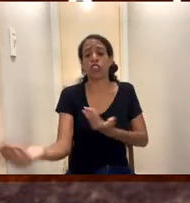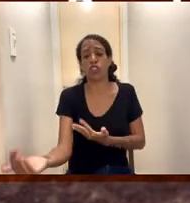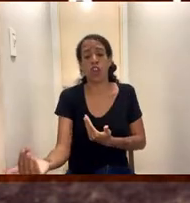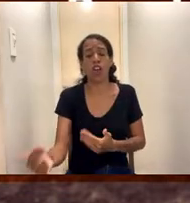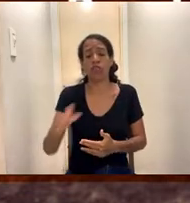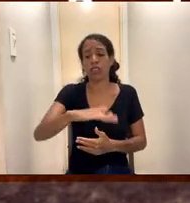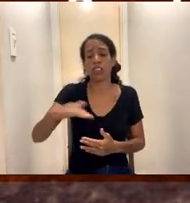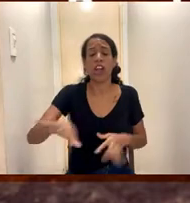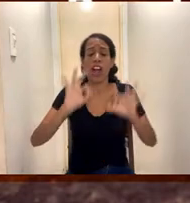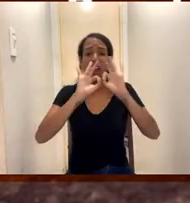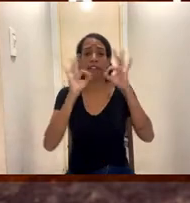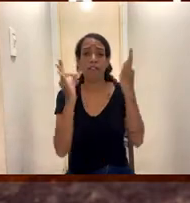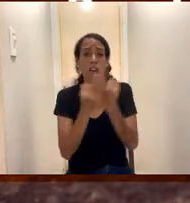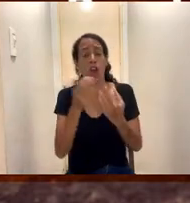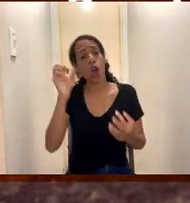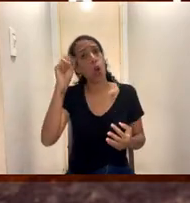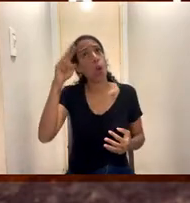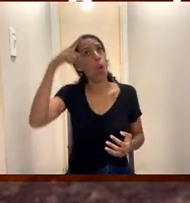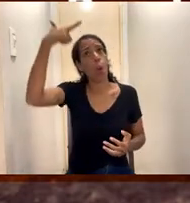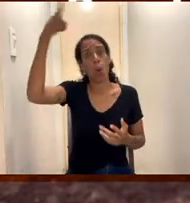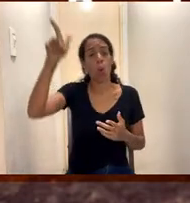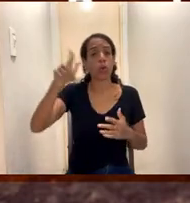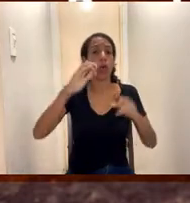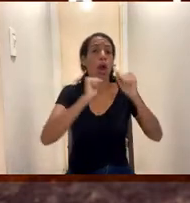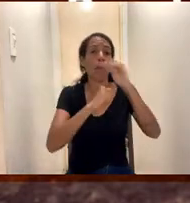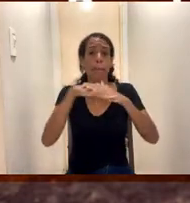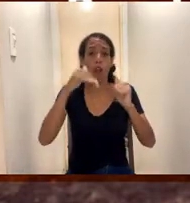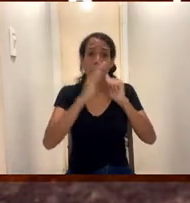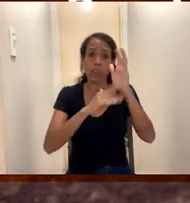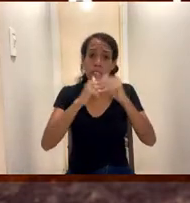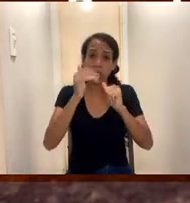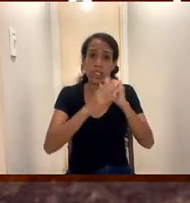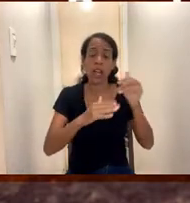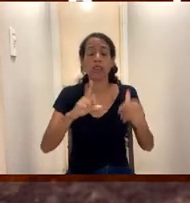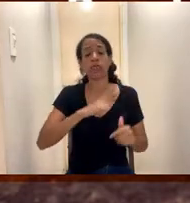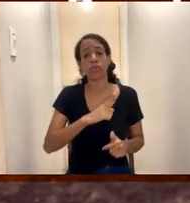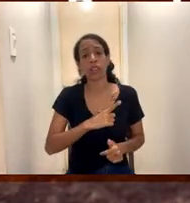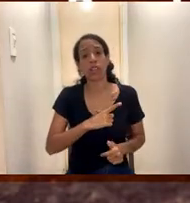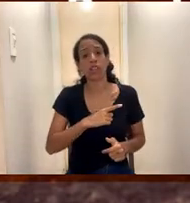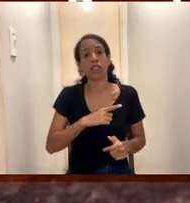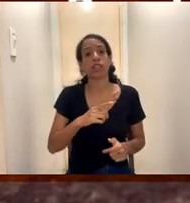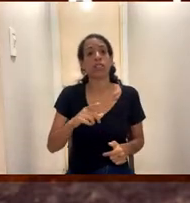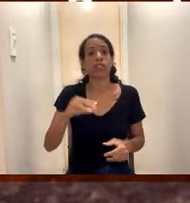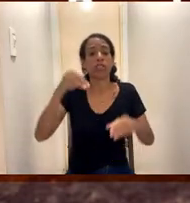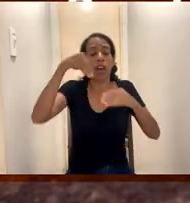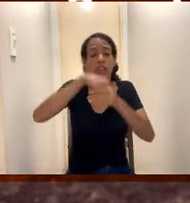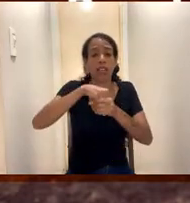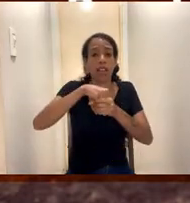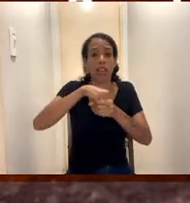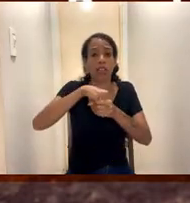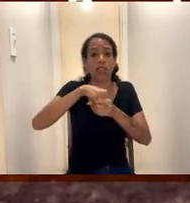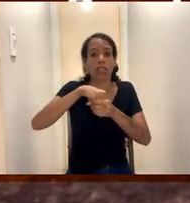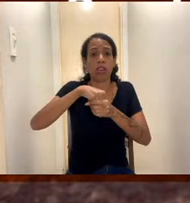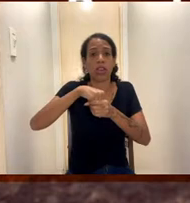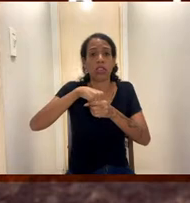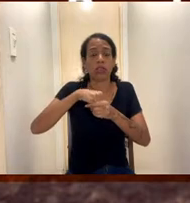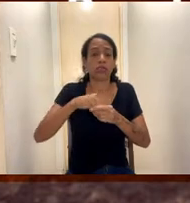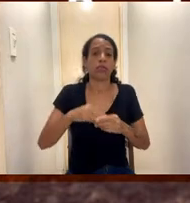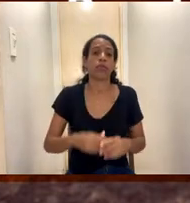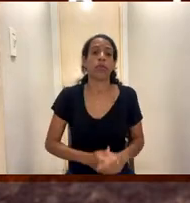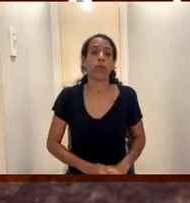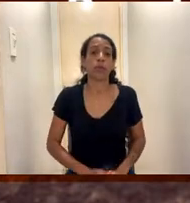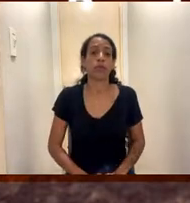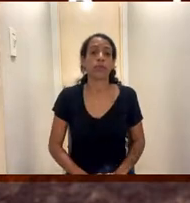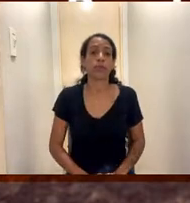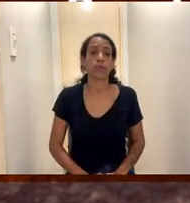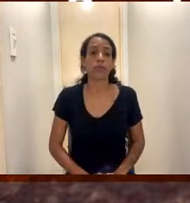seus familiares ou outras profissionais que estejam envolvidas nesse atendimento. Bom,